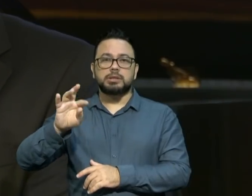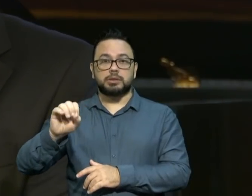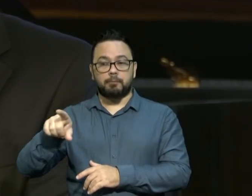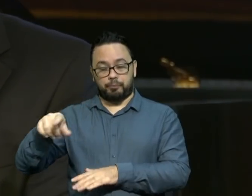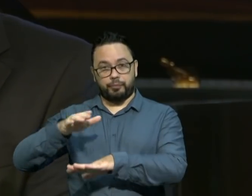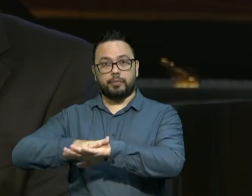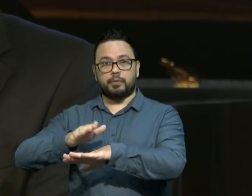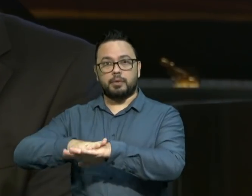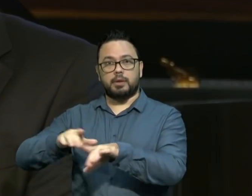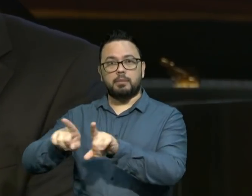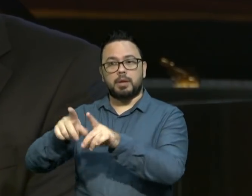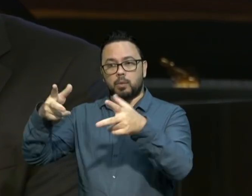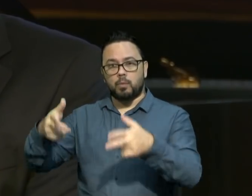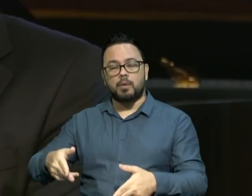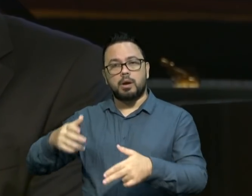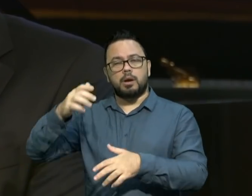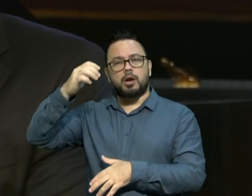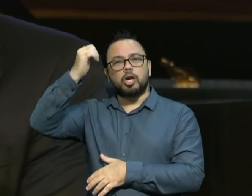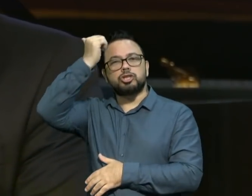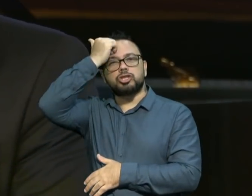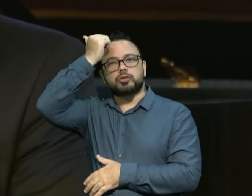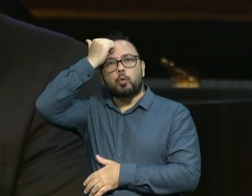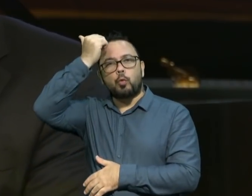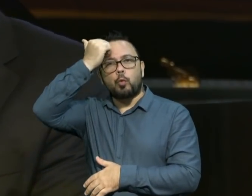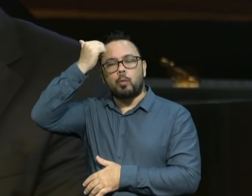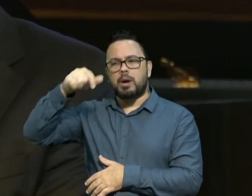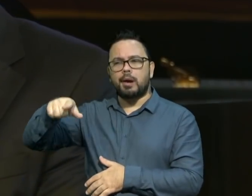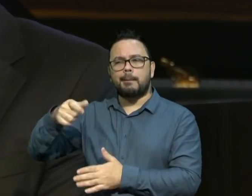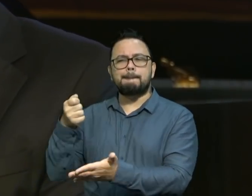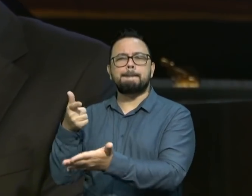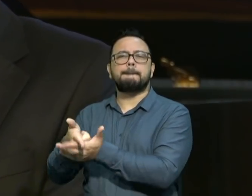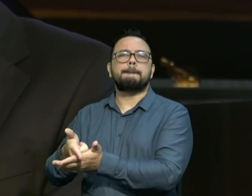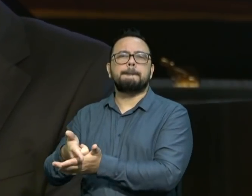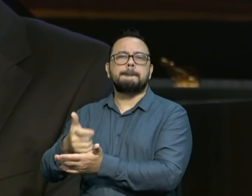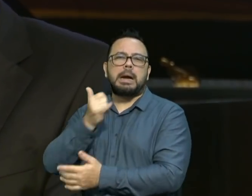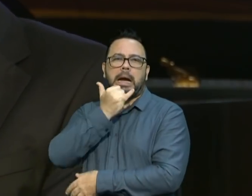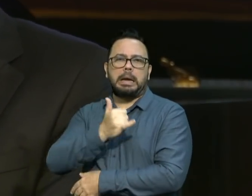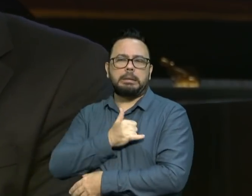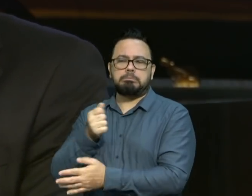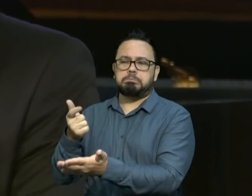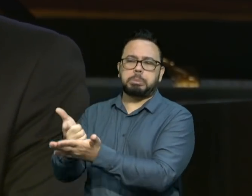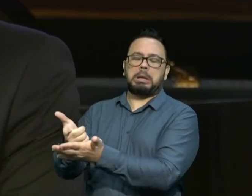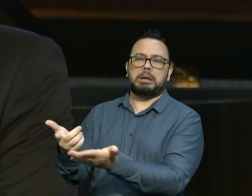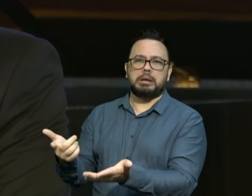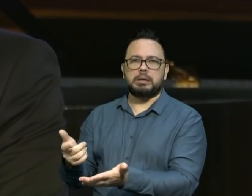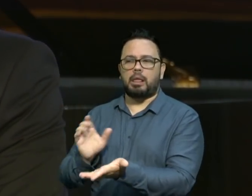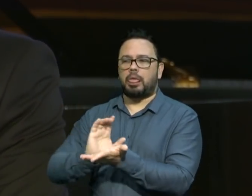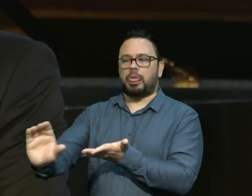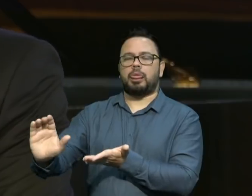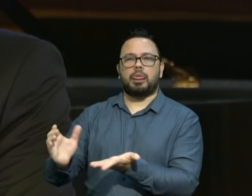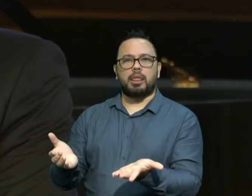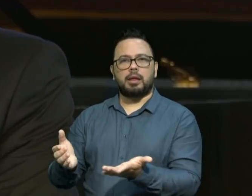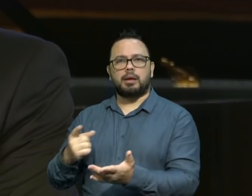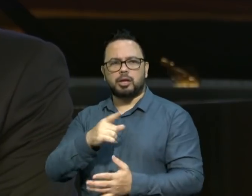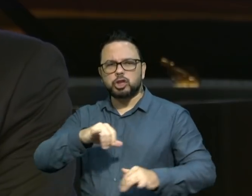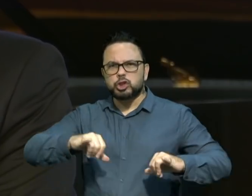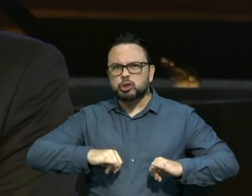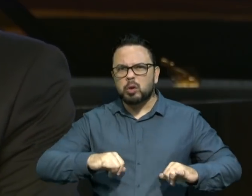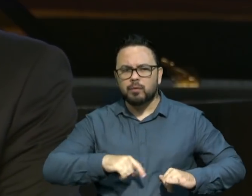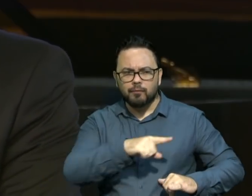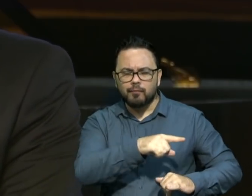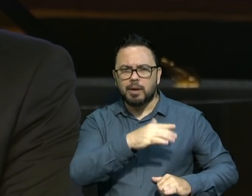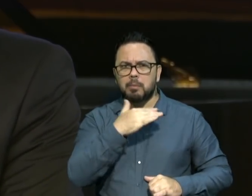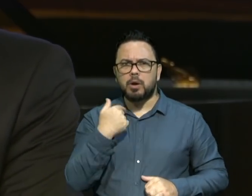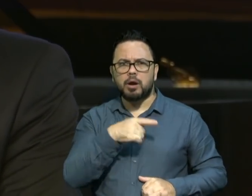também se fosse bastante dinheiro plenárias e parciais pagava-se para os queridos não sofrerem tanto no purgatório